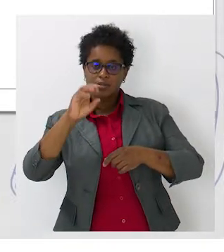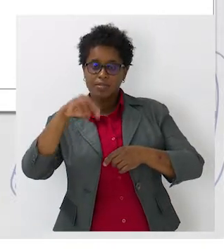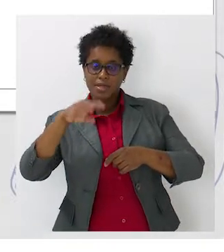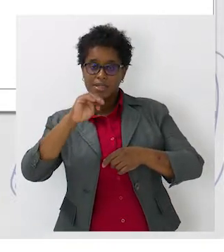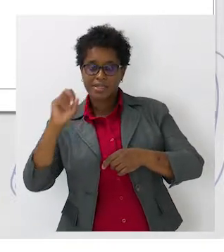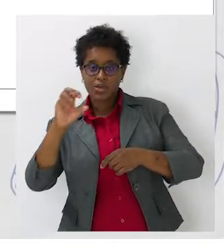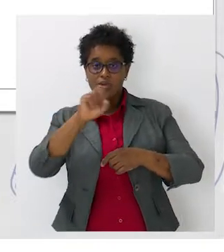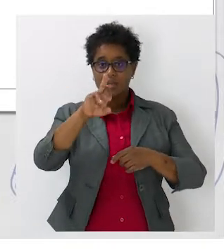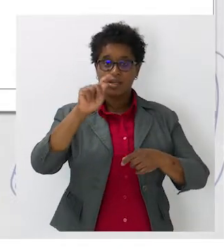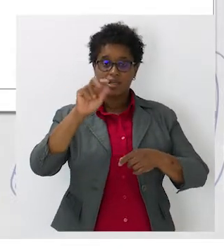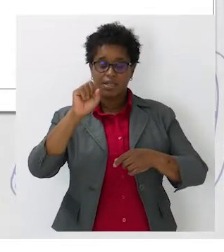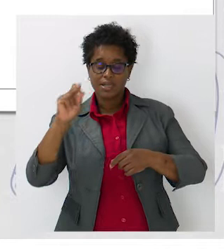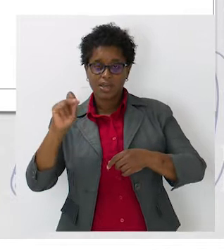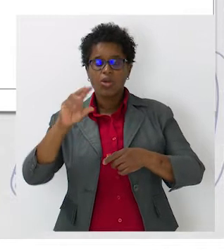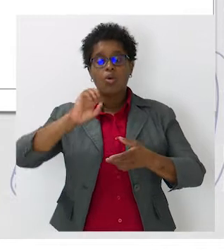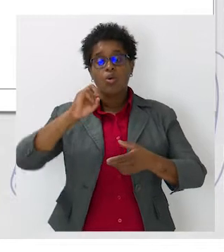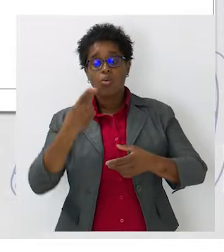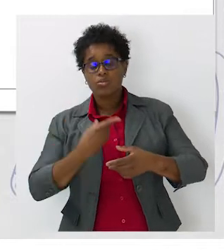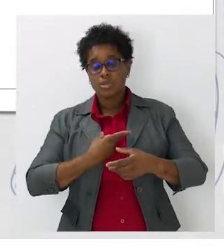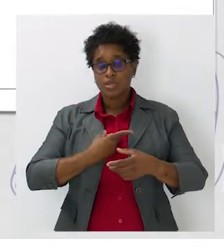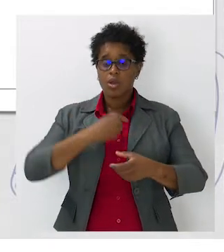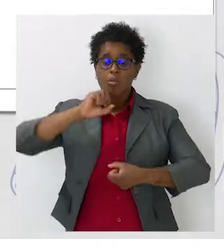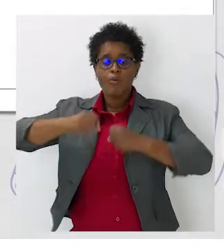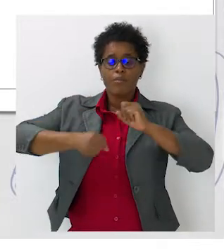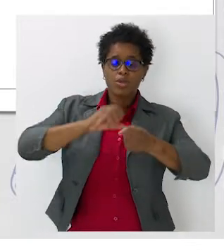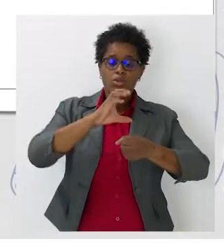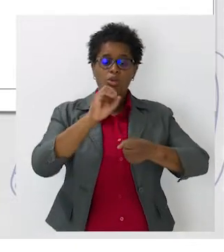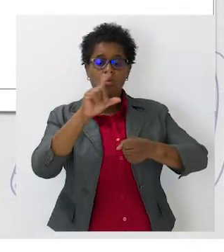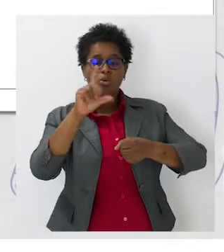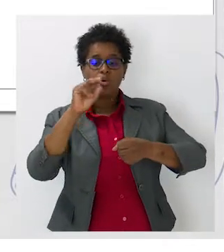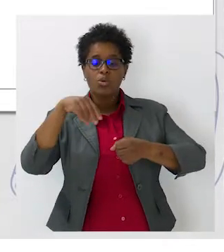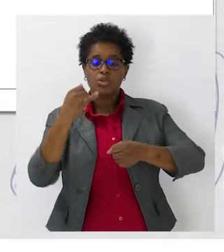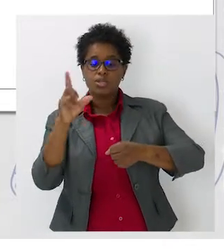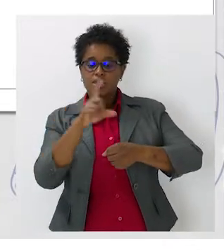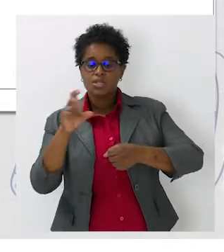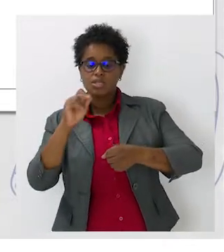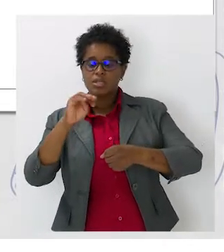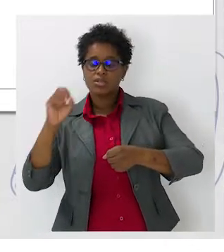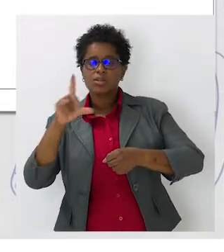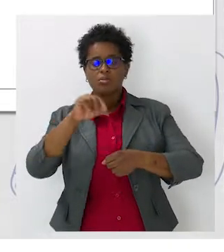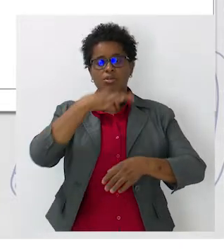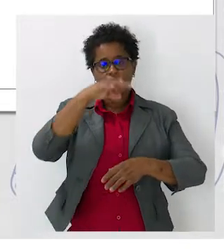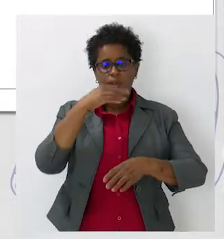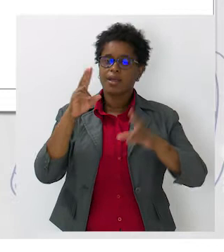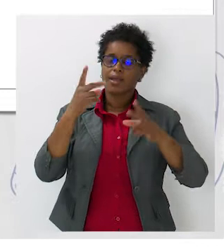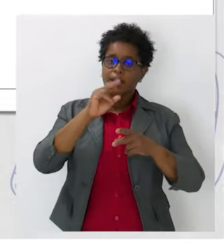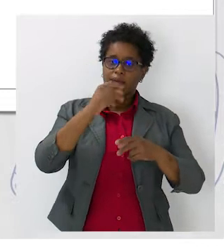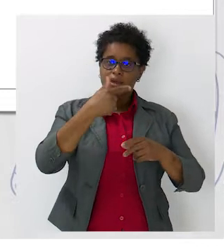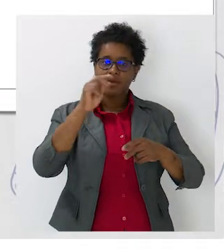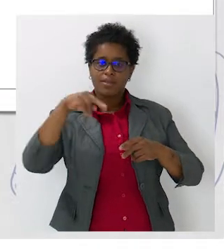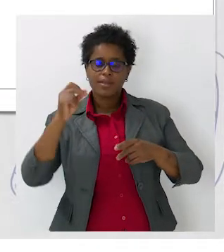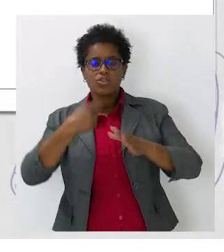ou seja, movimentos de colonização. Também vamos retratar Atenas, recursos